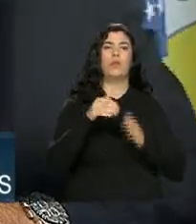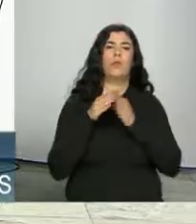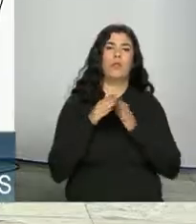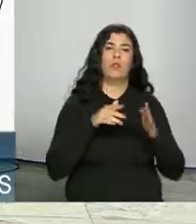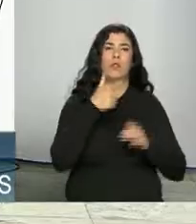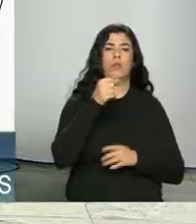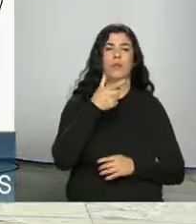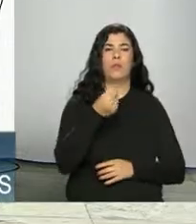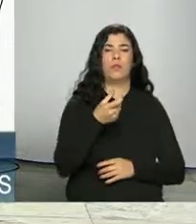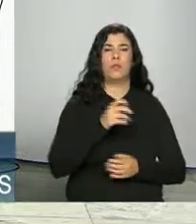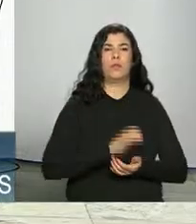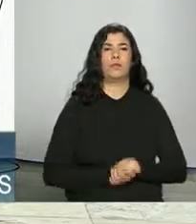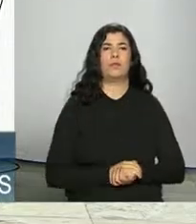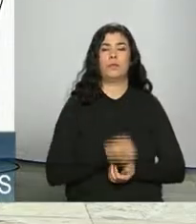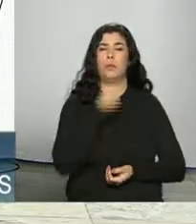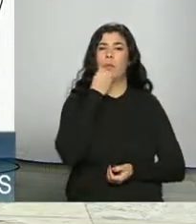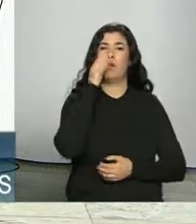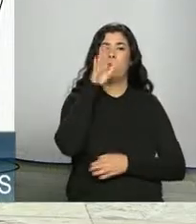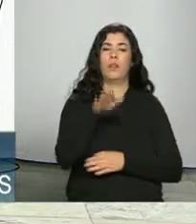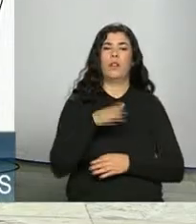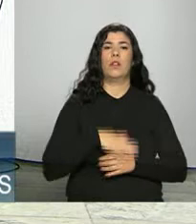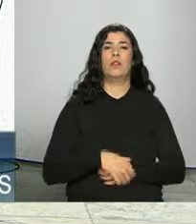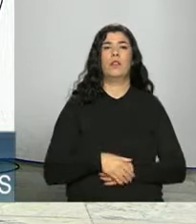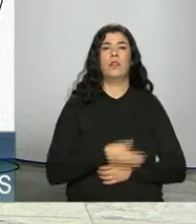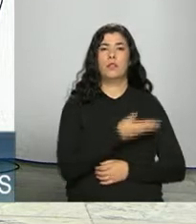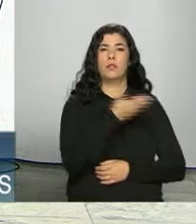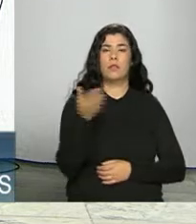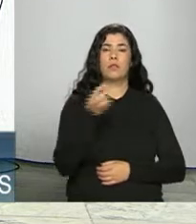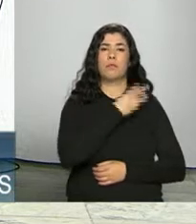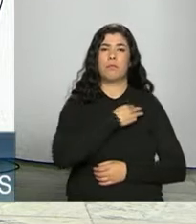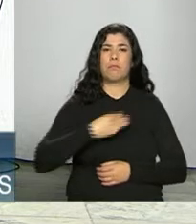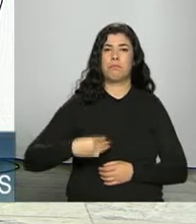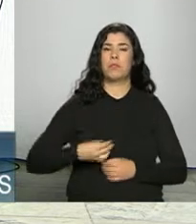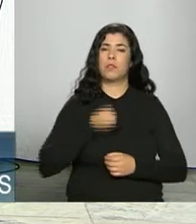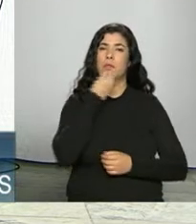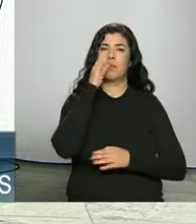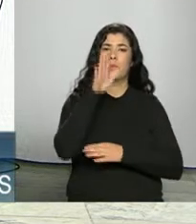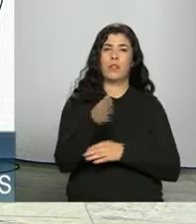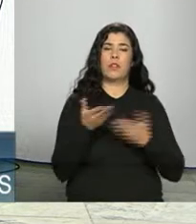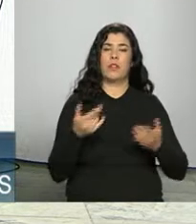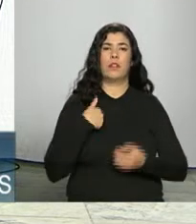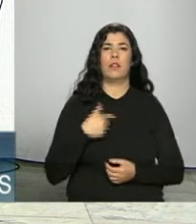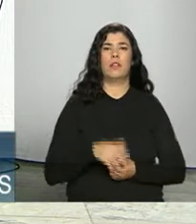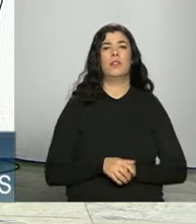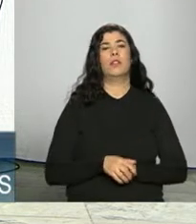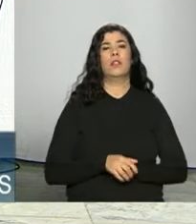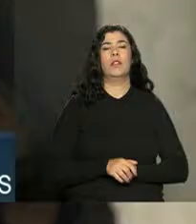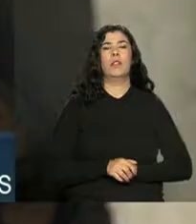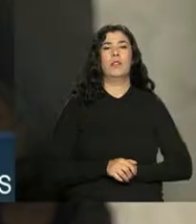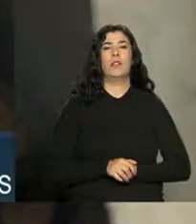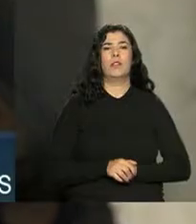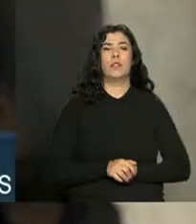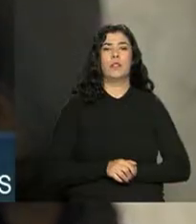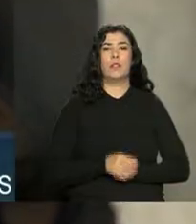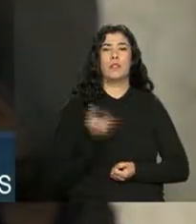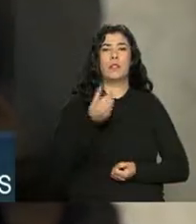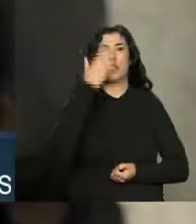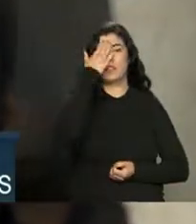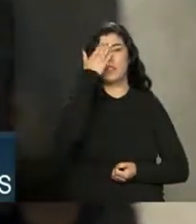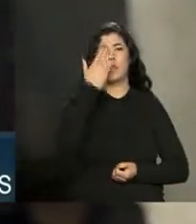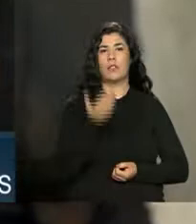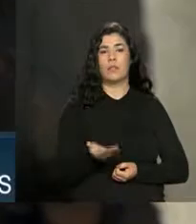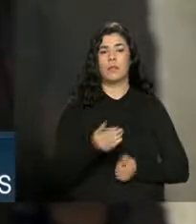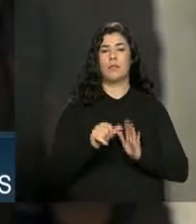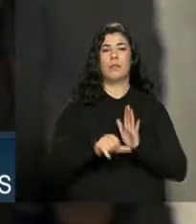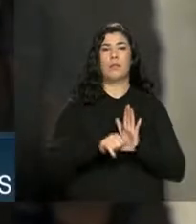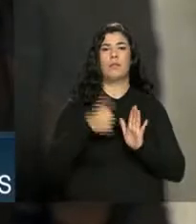2020 perfeito Boa tarde ministra izabella Teixeira Rafael Jornal Estado de São Paulo Boa tarde tudo bom com a senhora Eu queria fazer duas